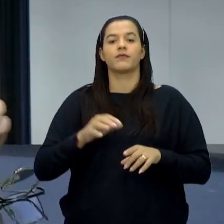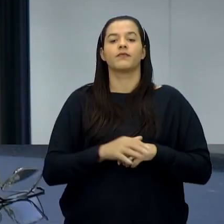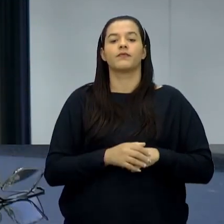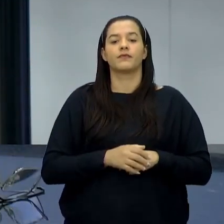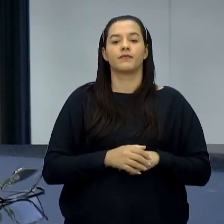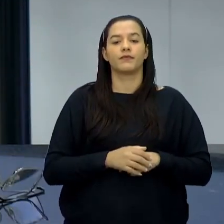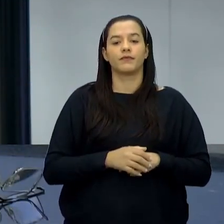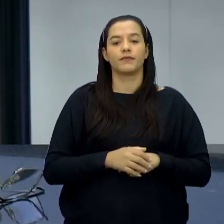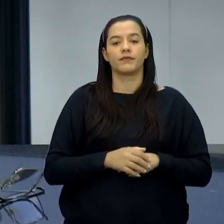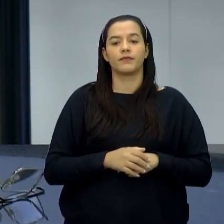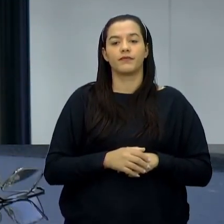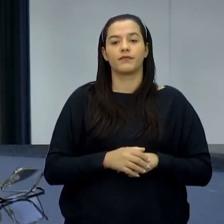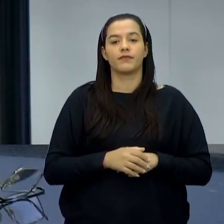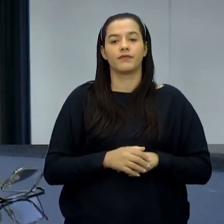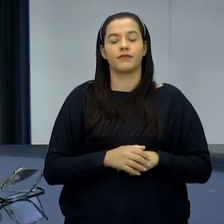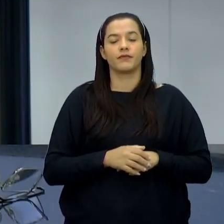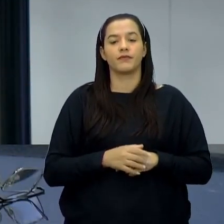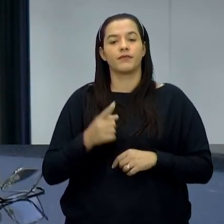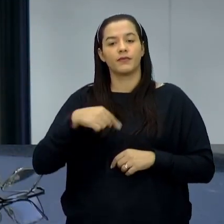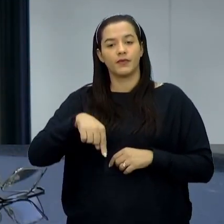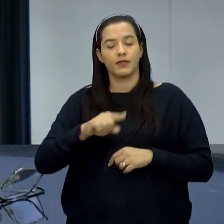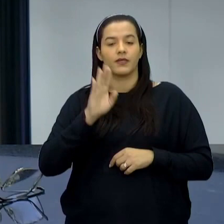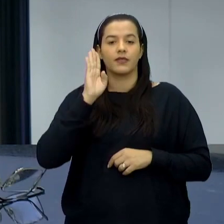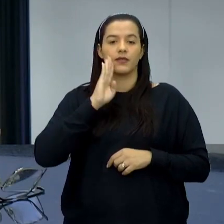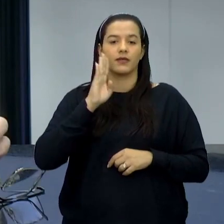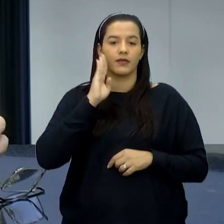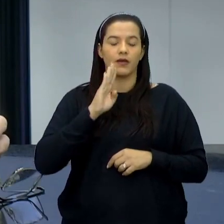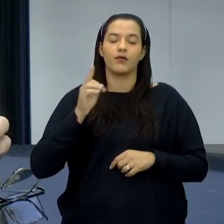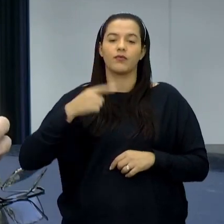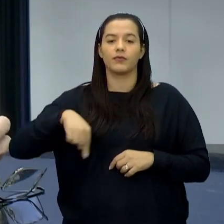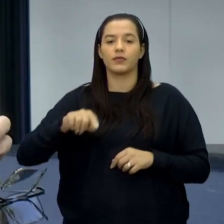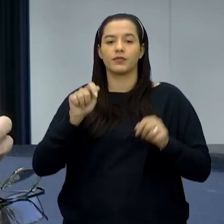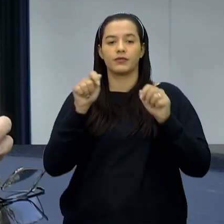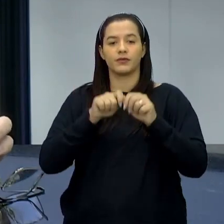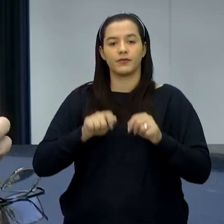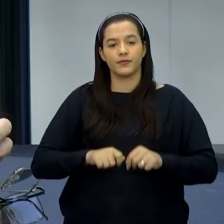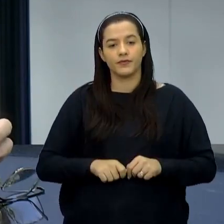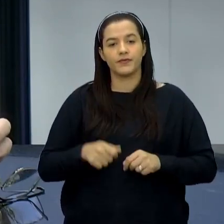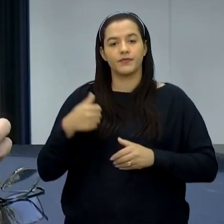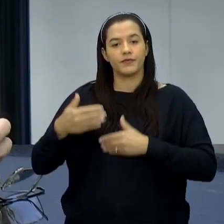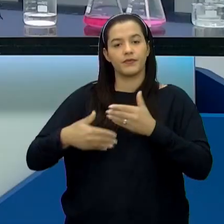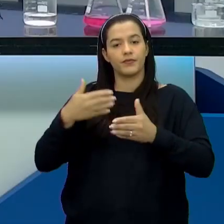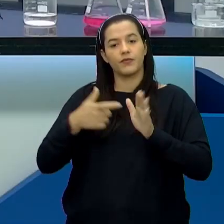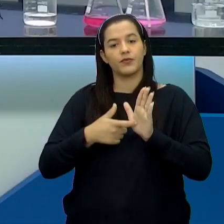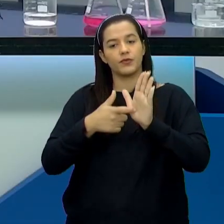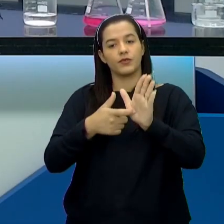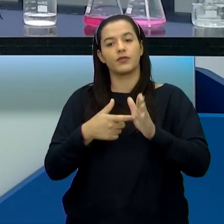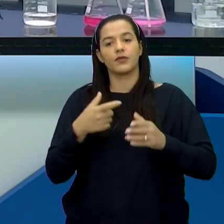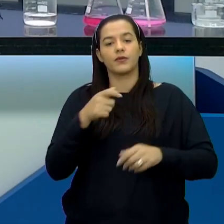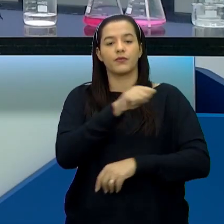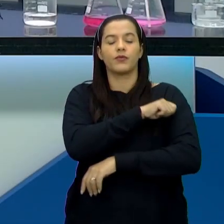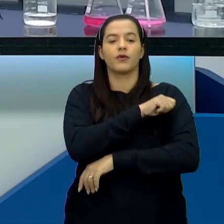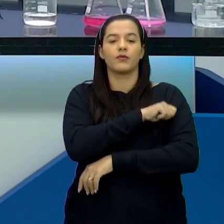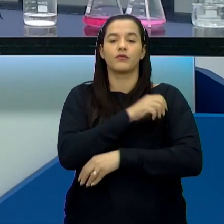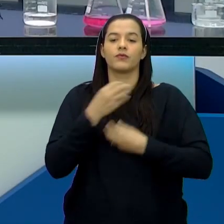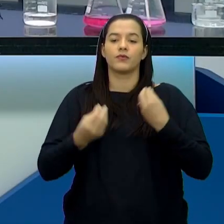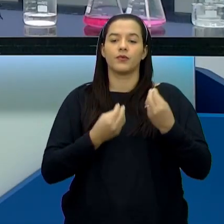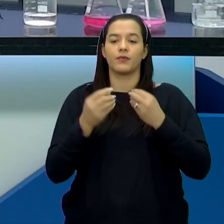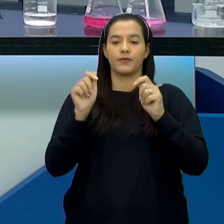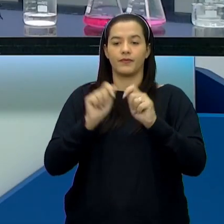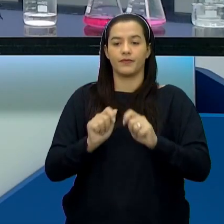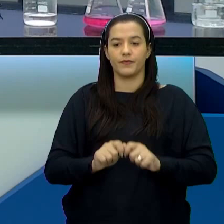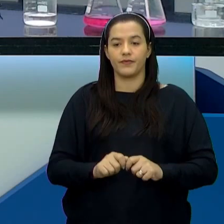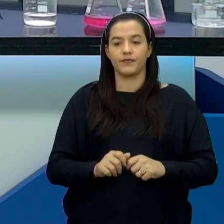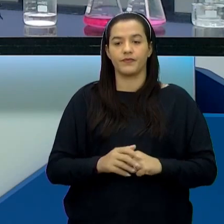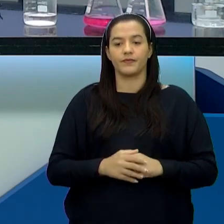ATPCs, que é muito interessante para a gente passar para o aluno como que isso funciona. É verdade. Né? E